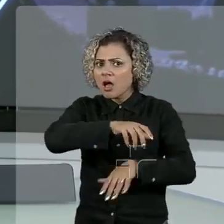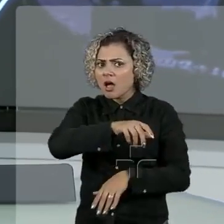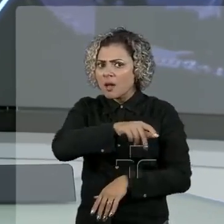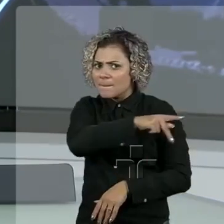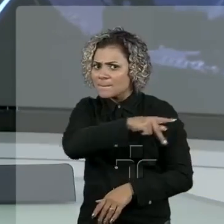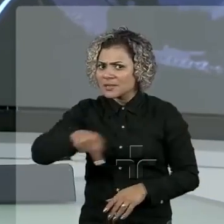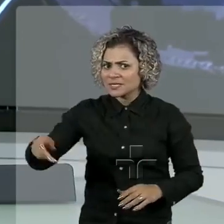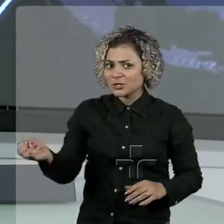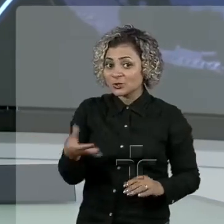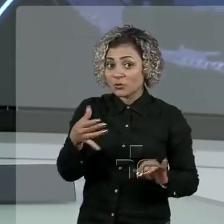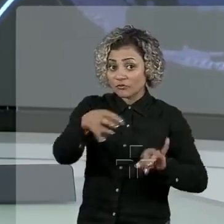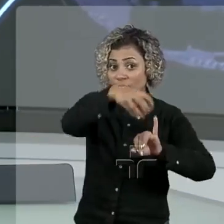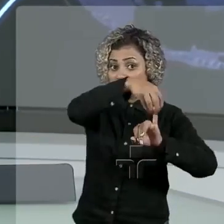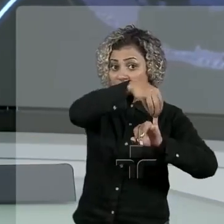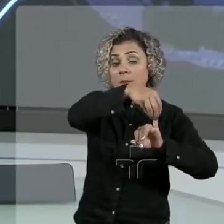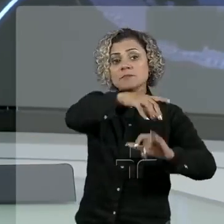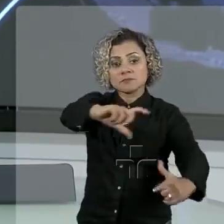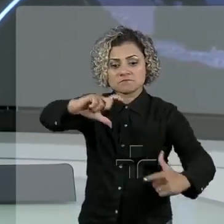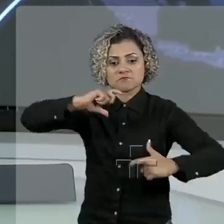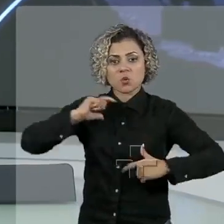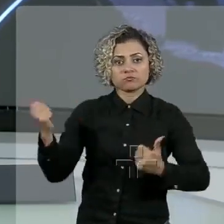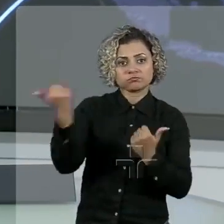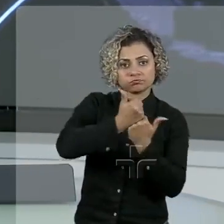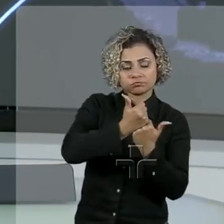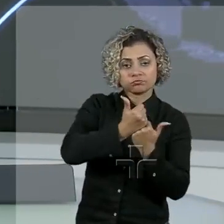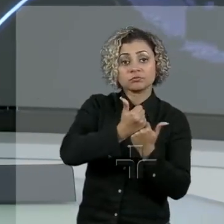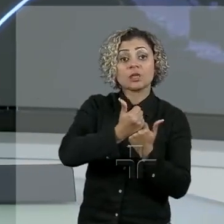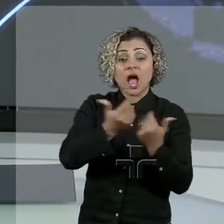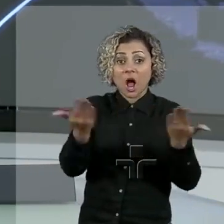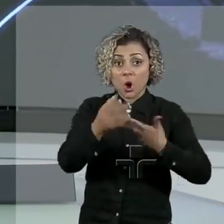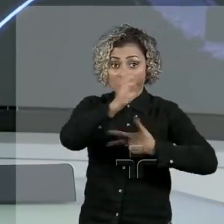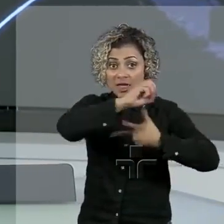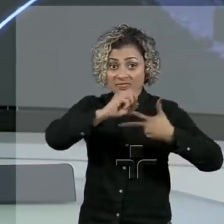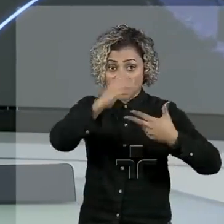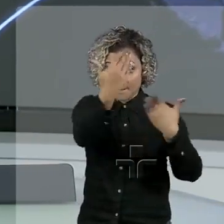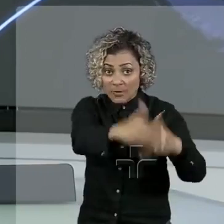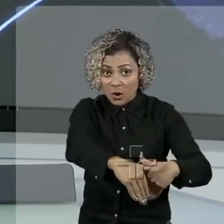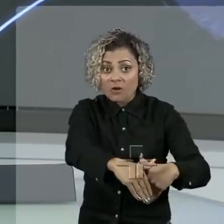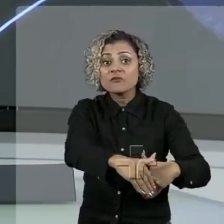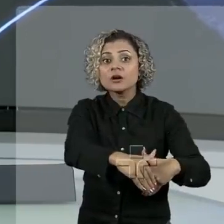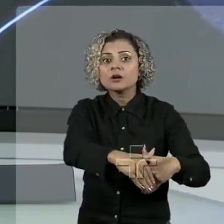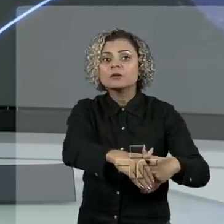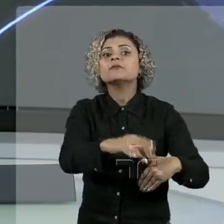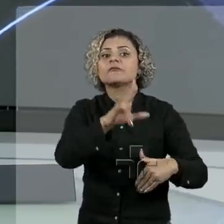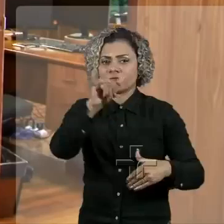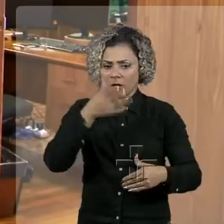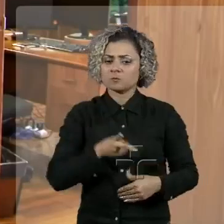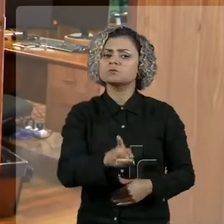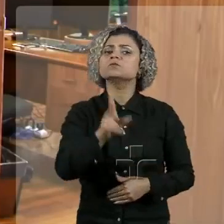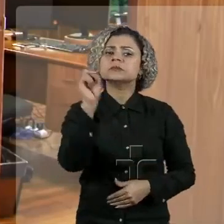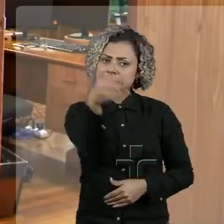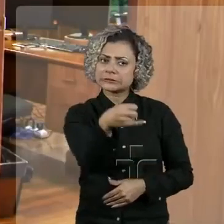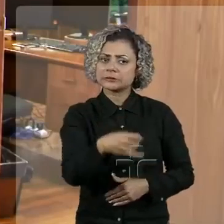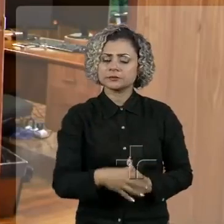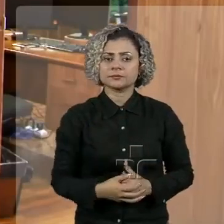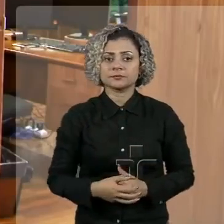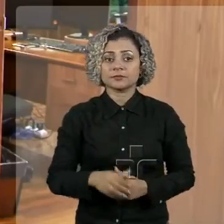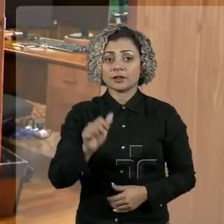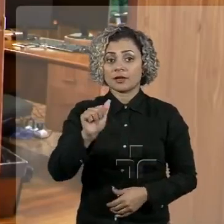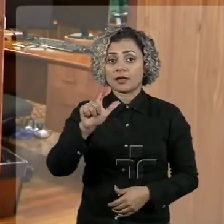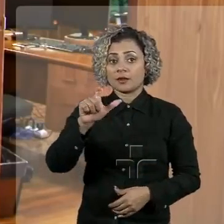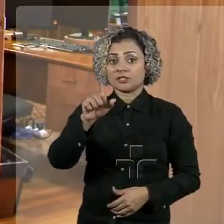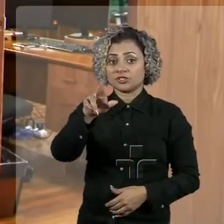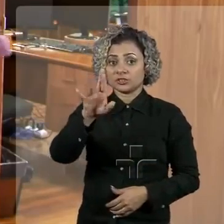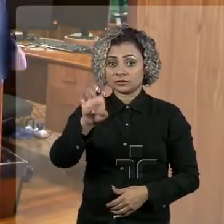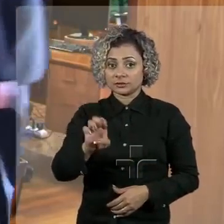do INEP assume e garante que o cronograma do Exame Nacional do Ensino Médio, o Enem, vai ser cumprido. Alexandre Lopes é